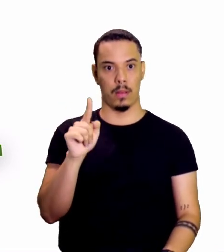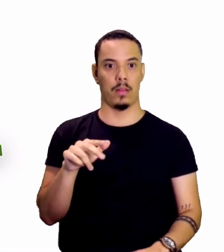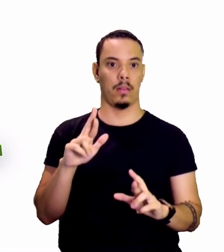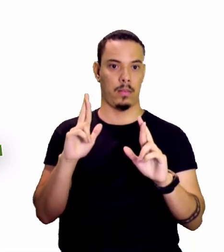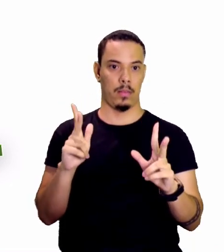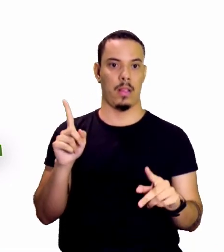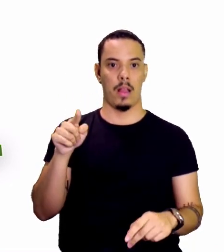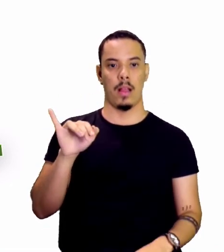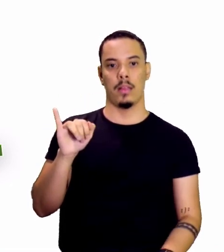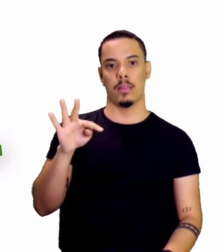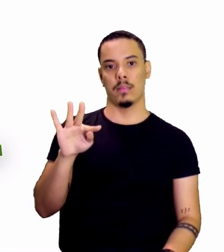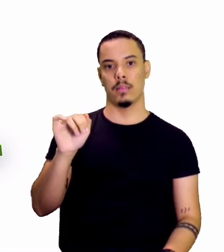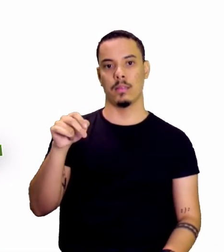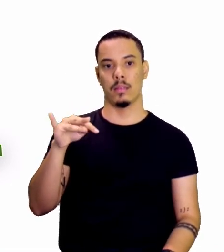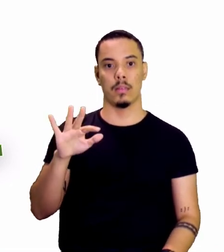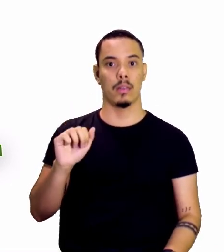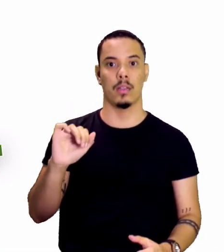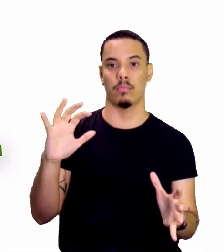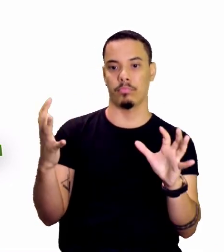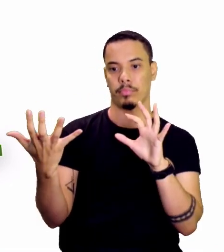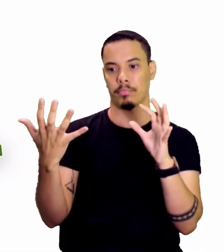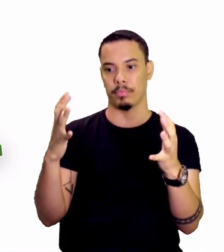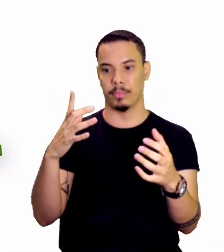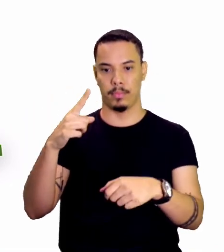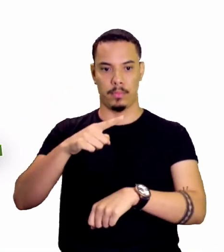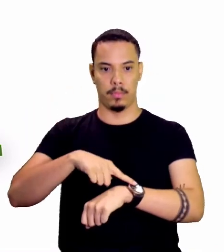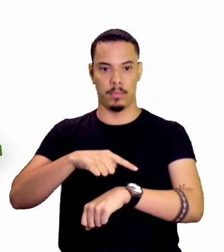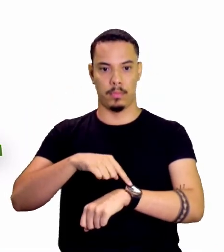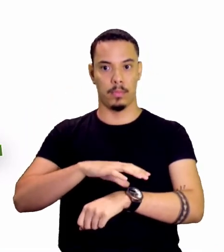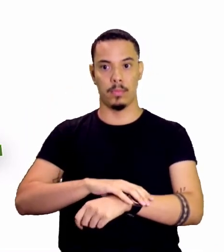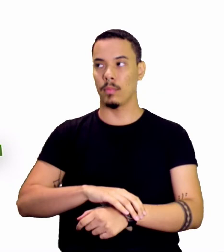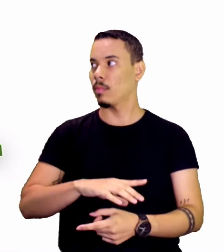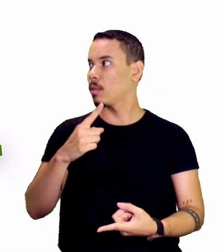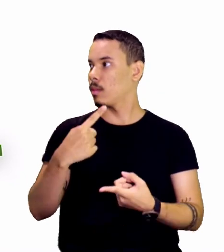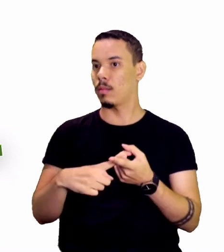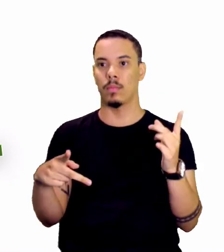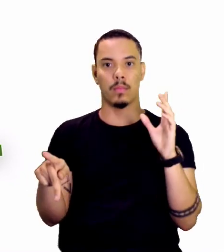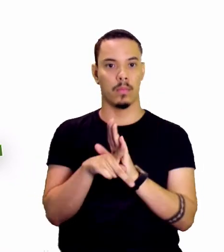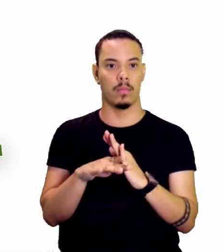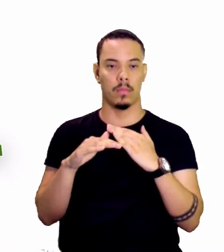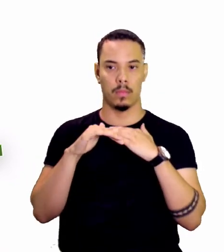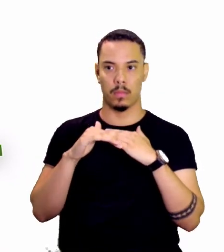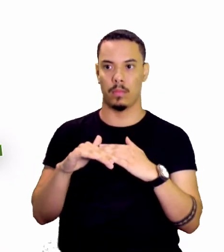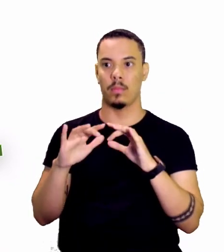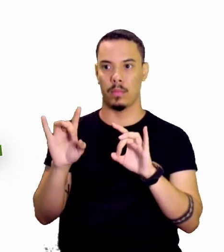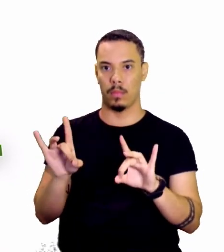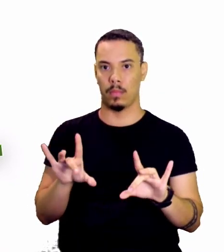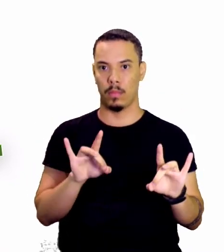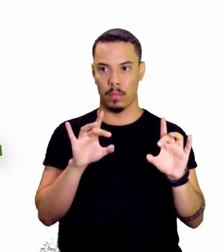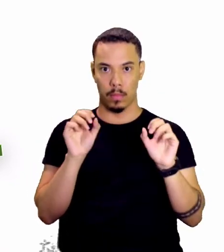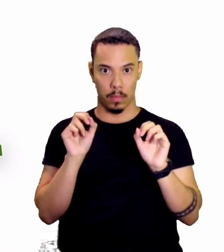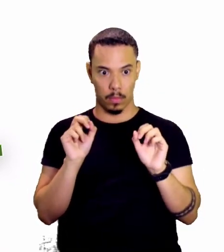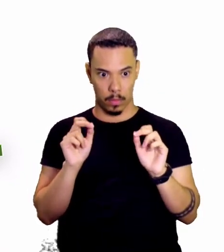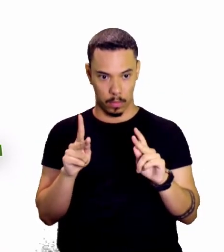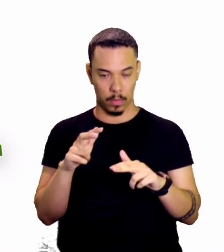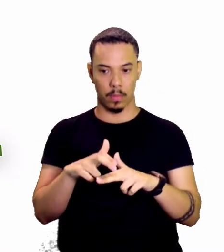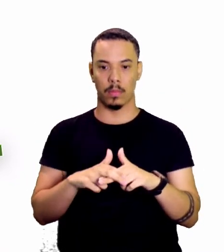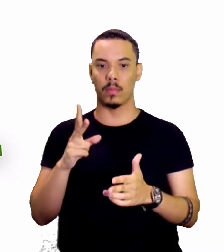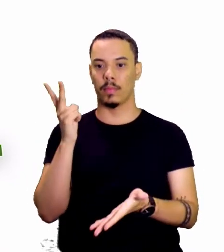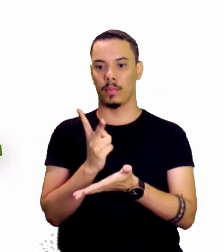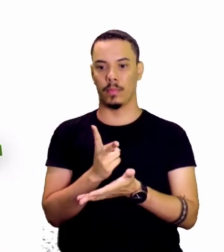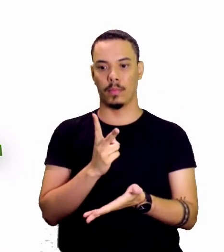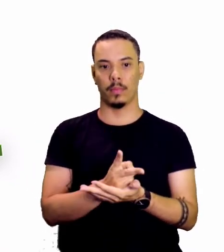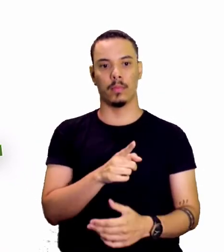podemos chamar de instantânea porque é e naquele instante específico Ok então